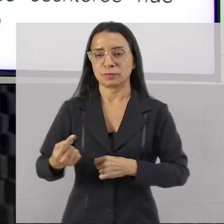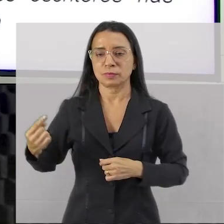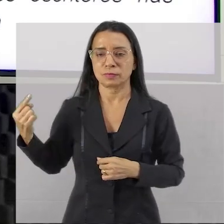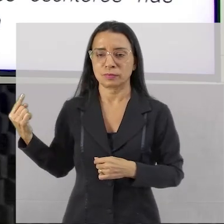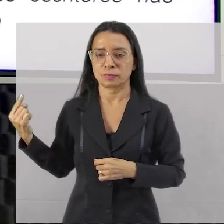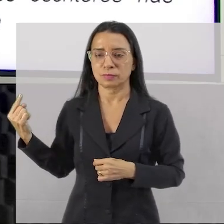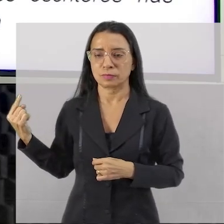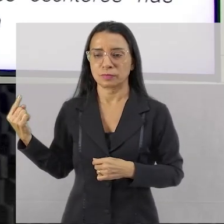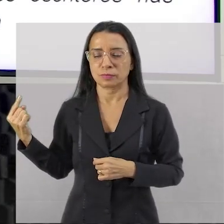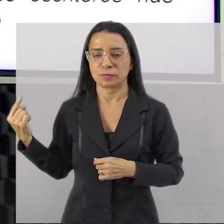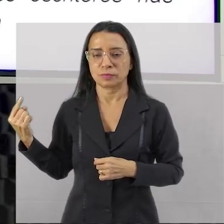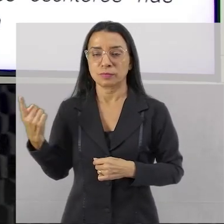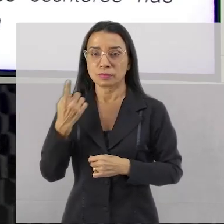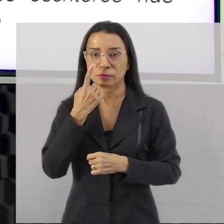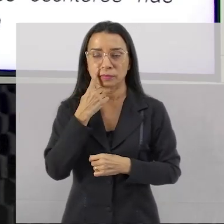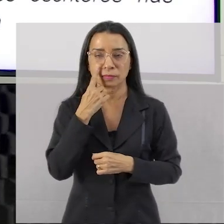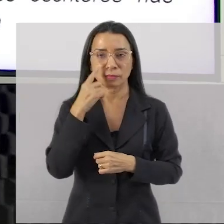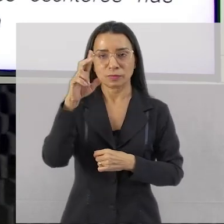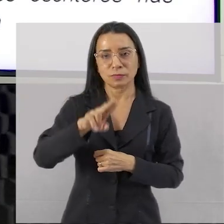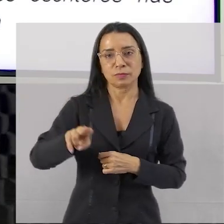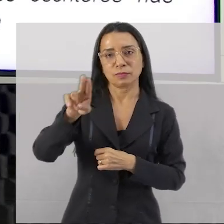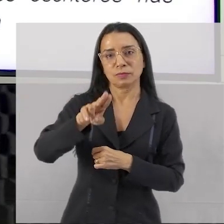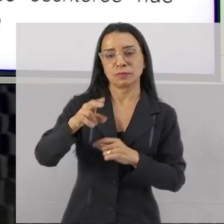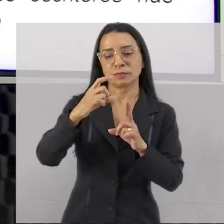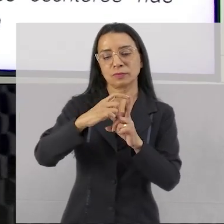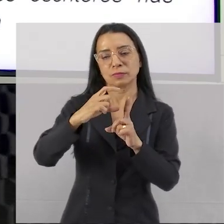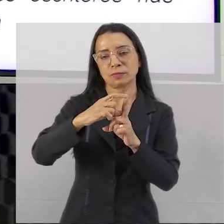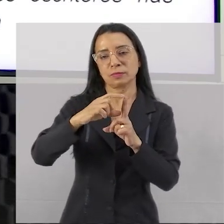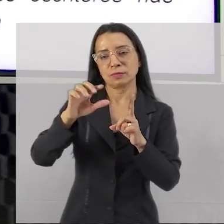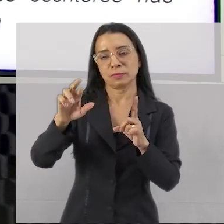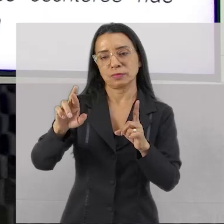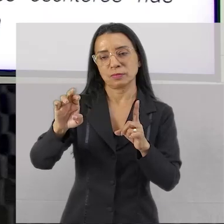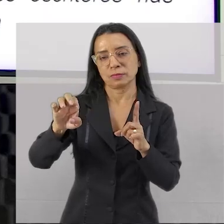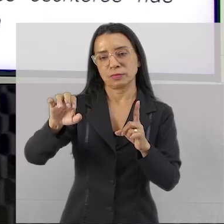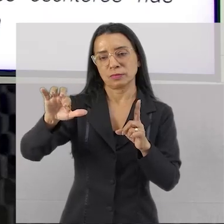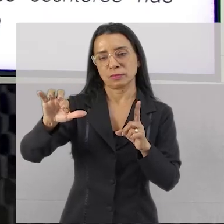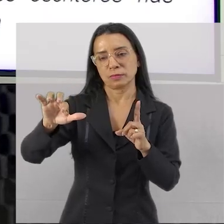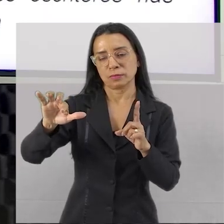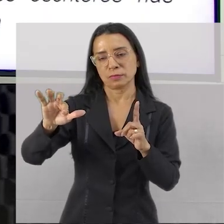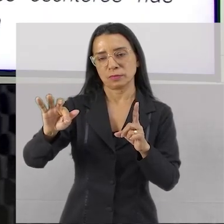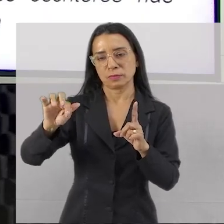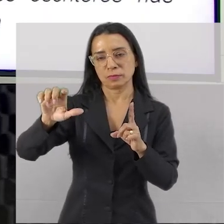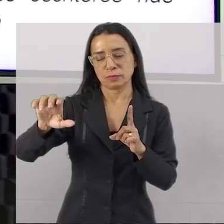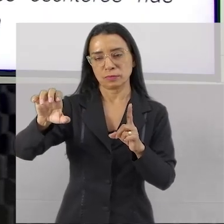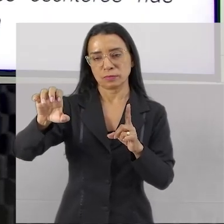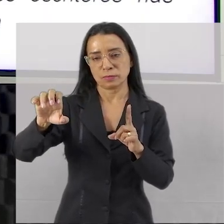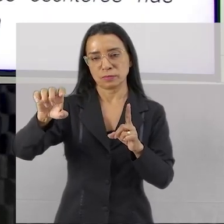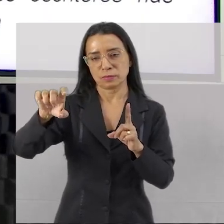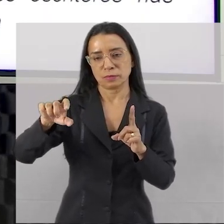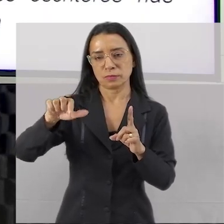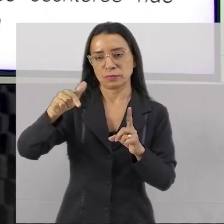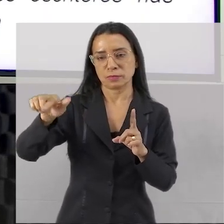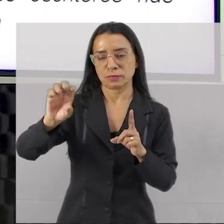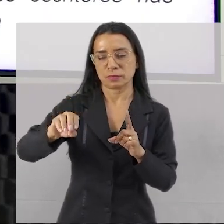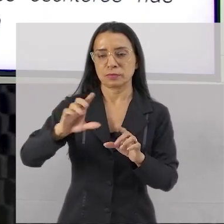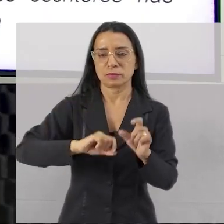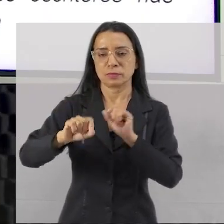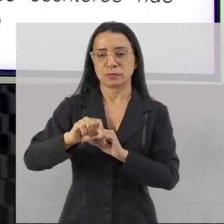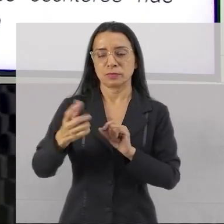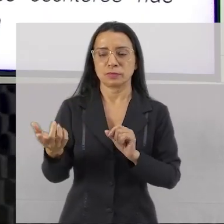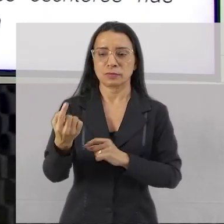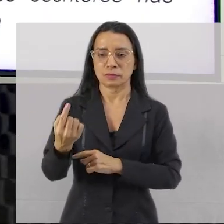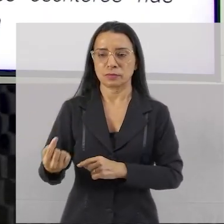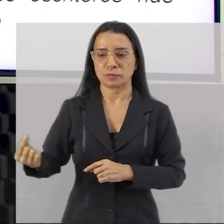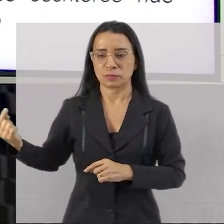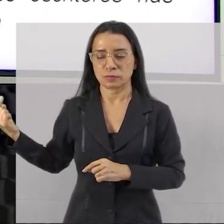Observe que ele utiliza a palavra reflexão, né? Então, a literatura exerce uma função, ela evidencia e também